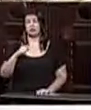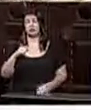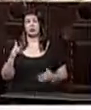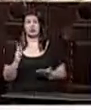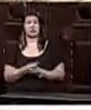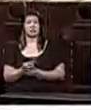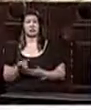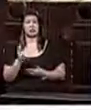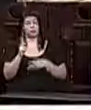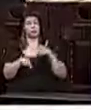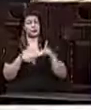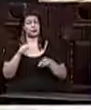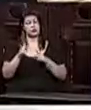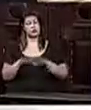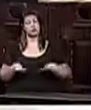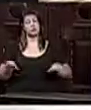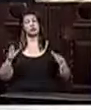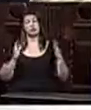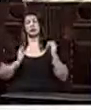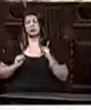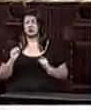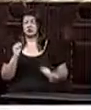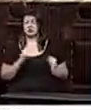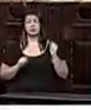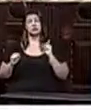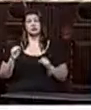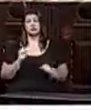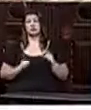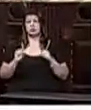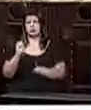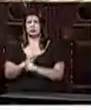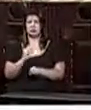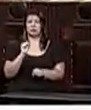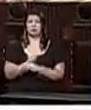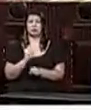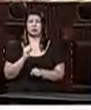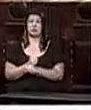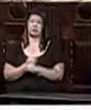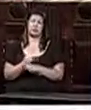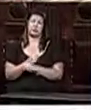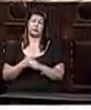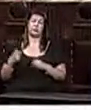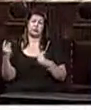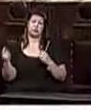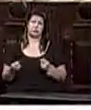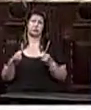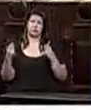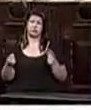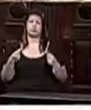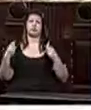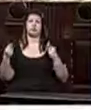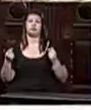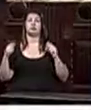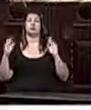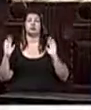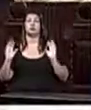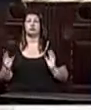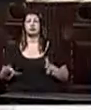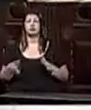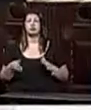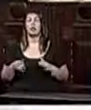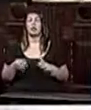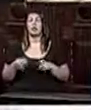certa, um certo entusiasmo, porque afinal de contas, depois de tanto tempo, depois de vários anos, depois